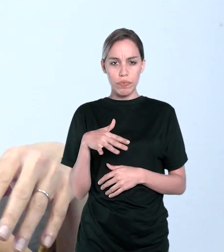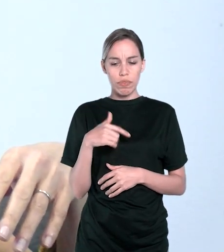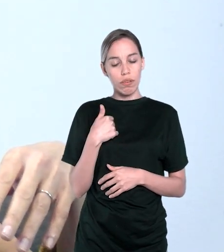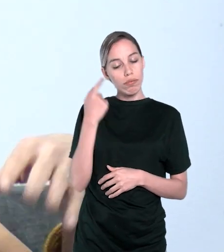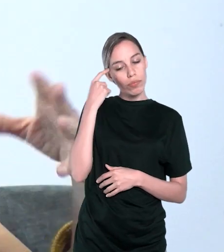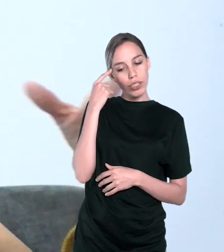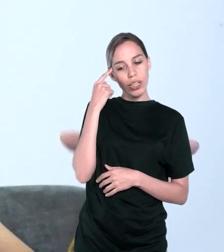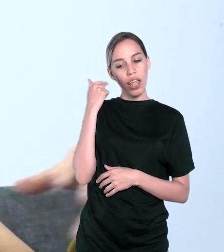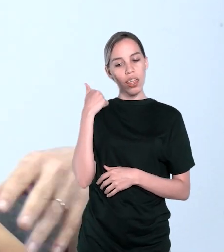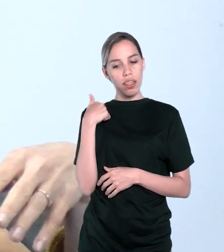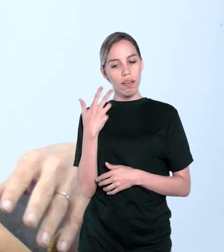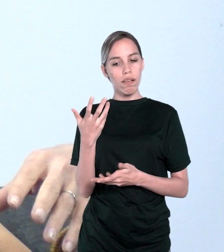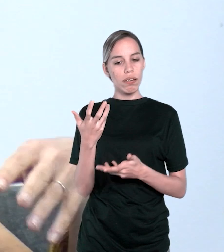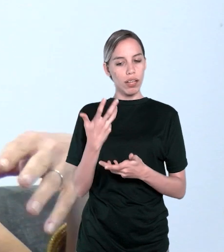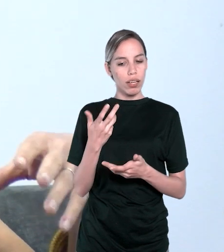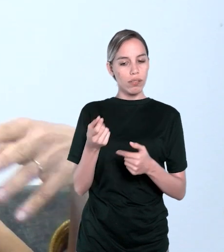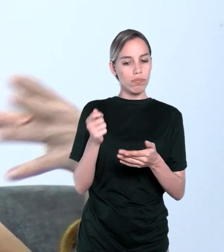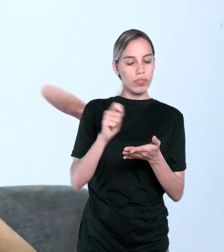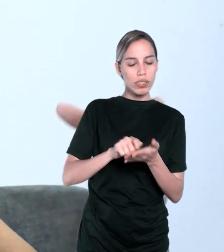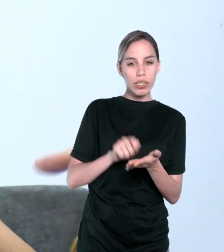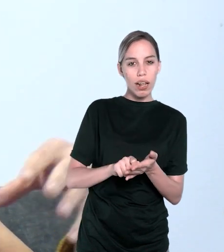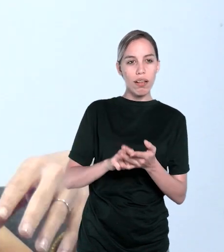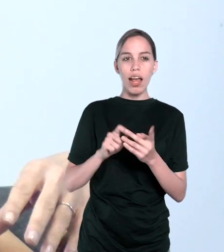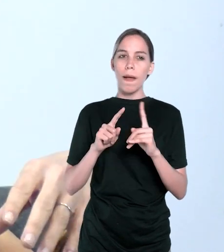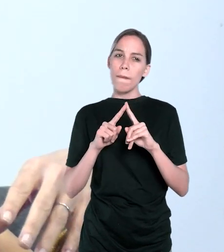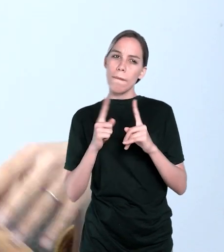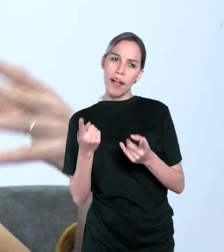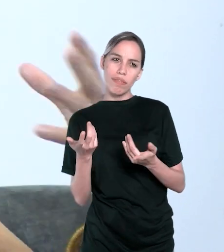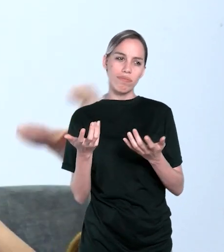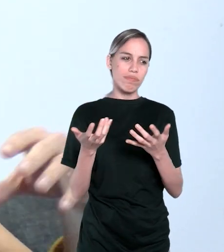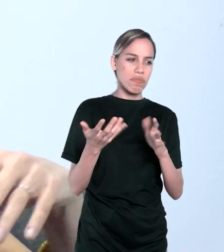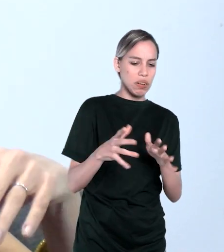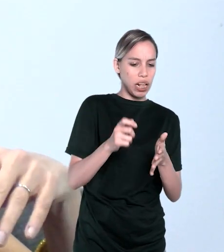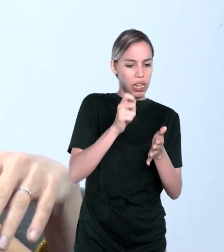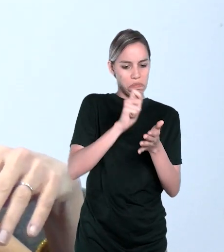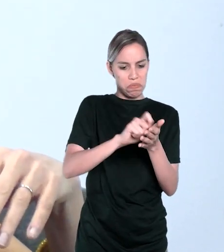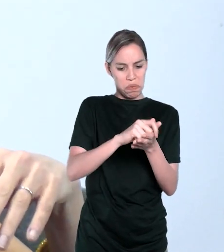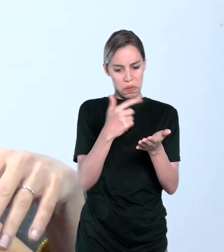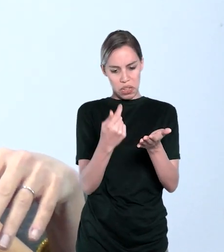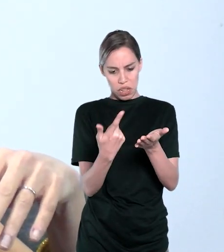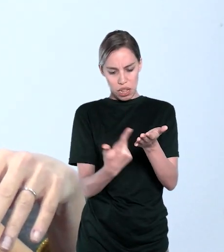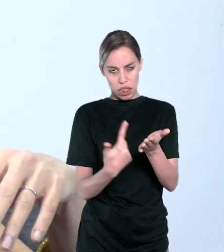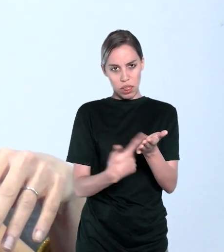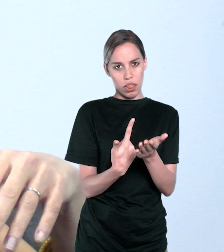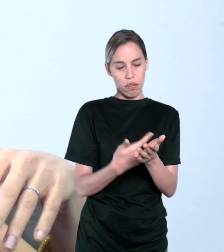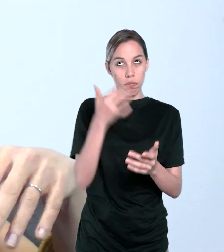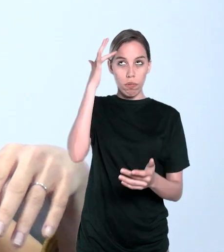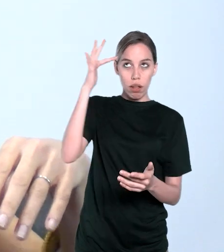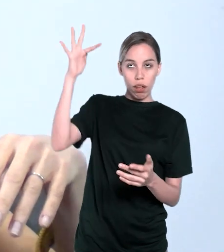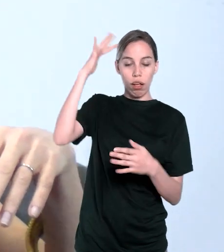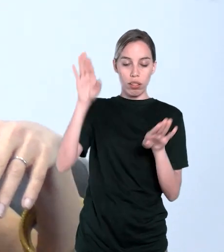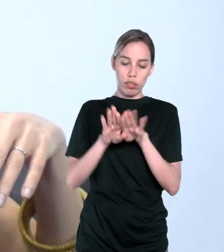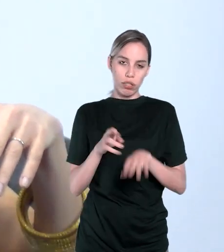me deixariam perto da escrita, mas não exatamente perto de escrever ficção, romances, que